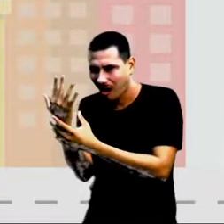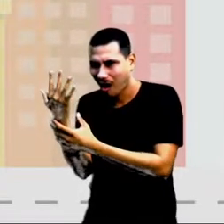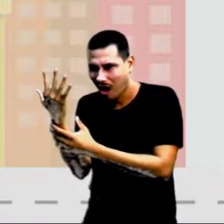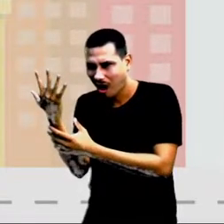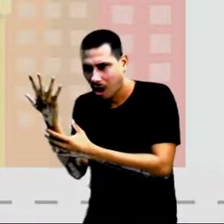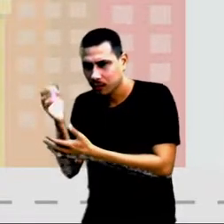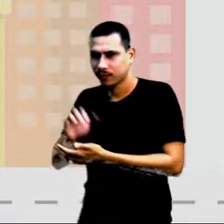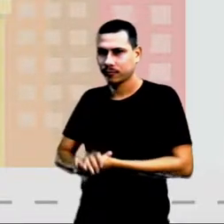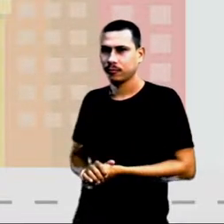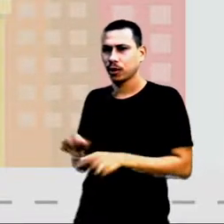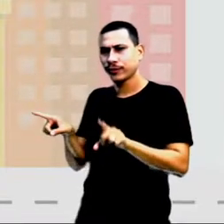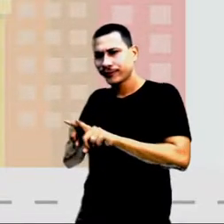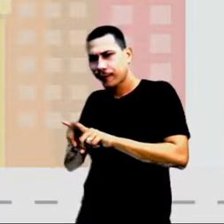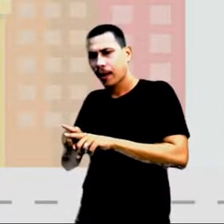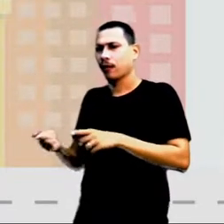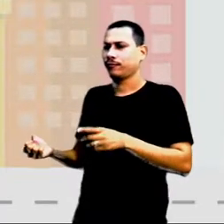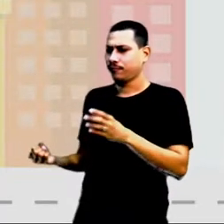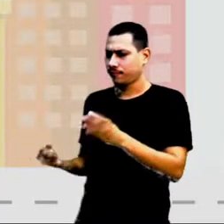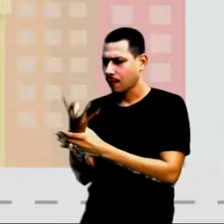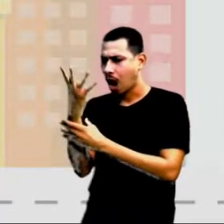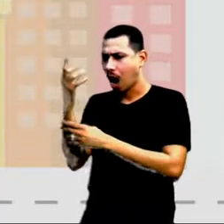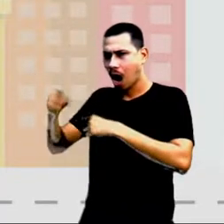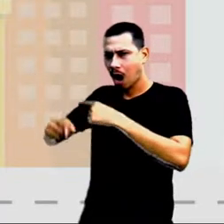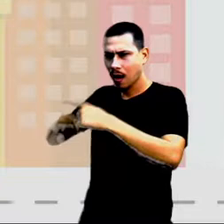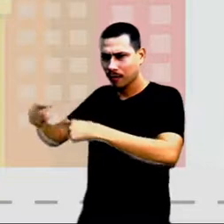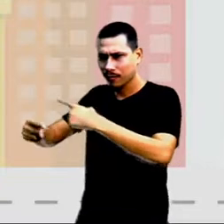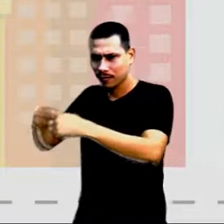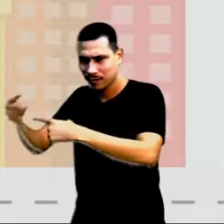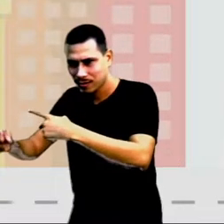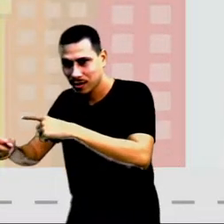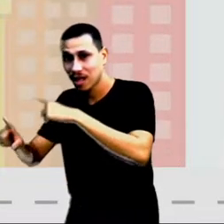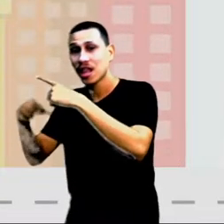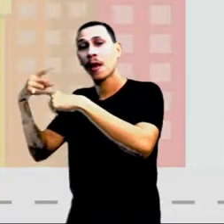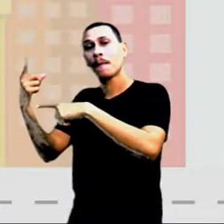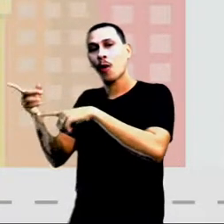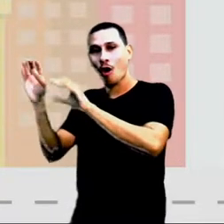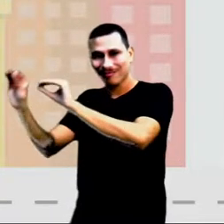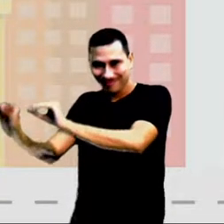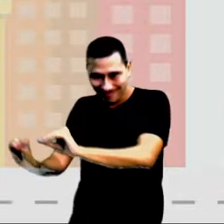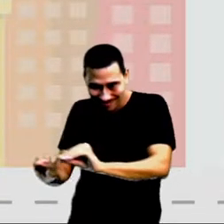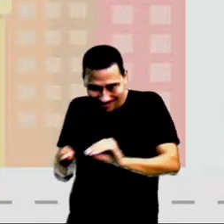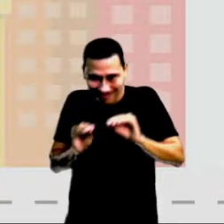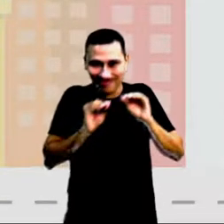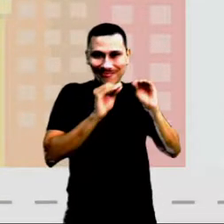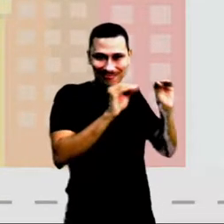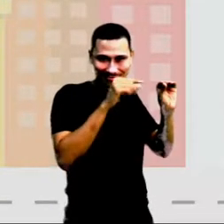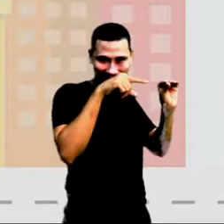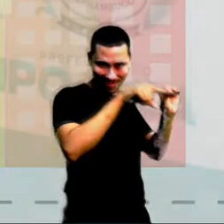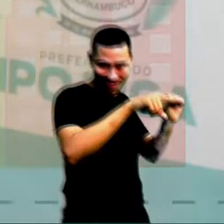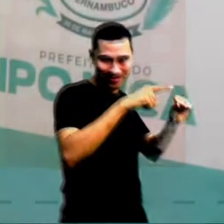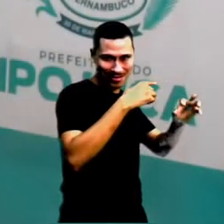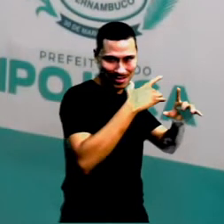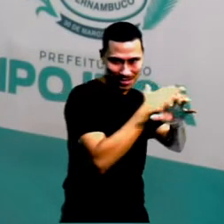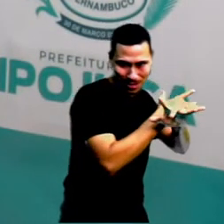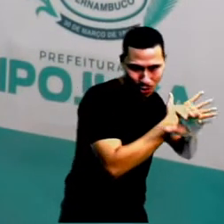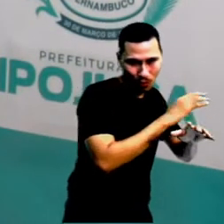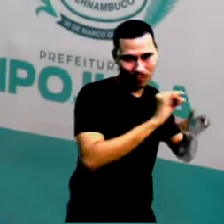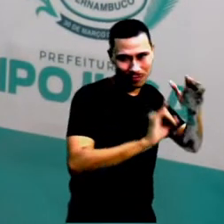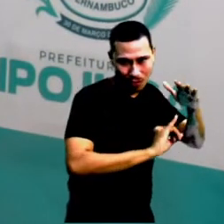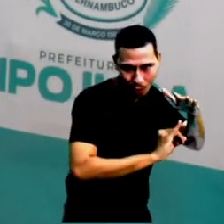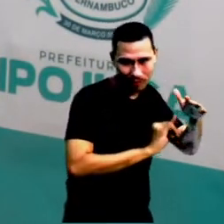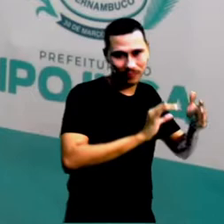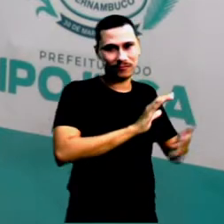as matérias-primas que estão plantadas lá, que são mandadas para as indústrias. Então, se você